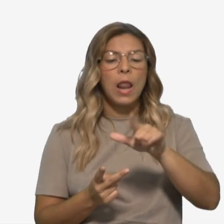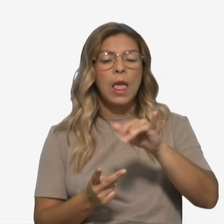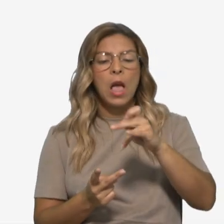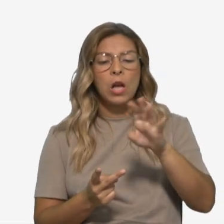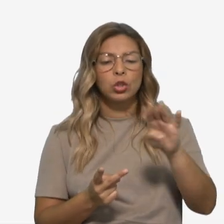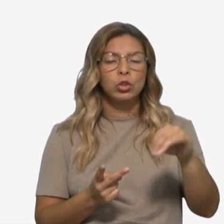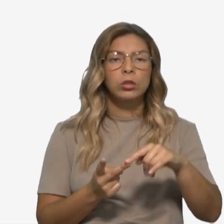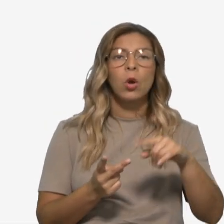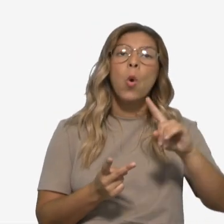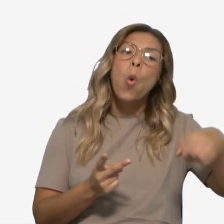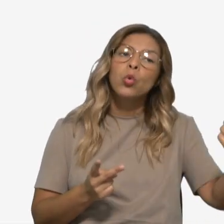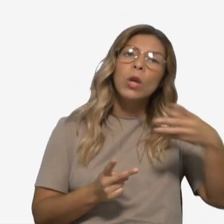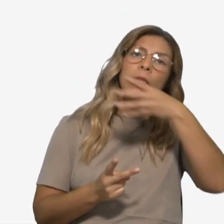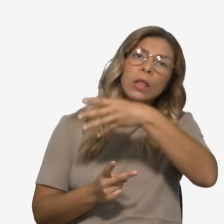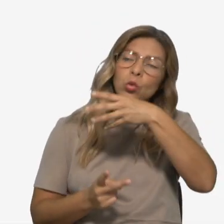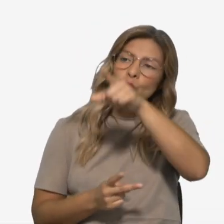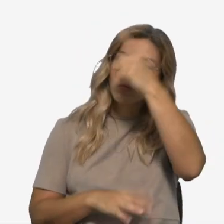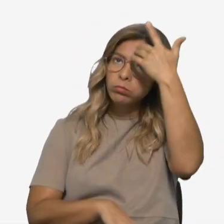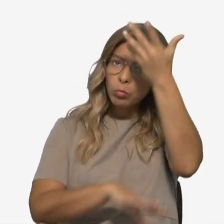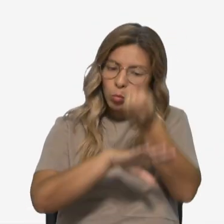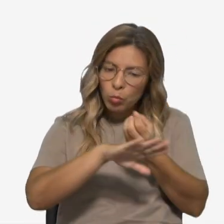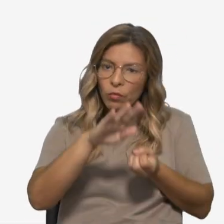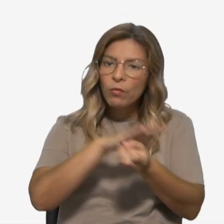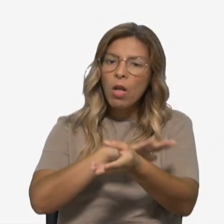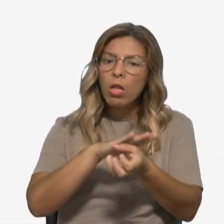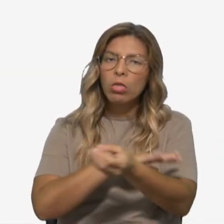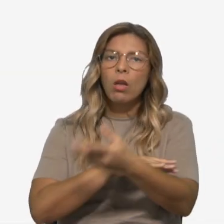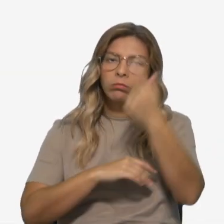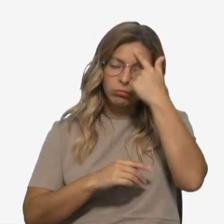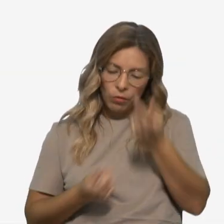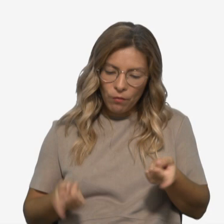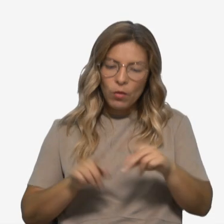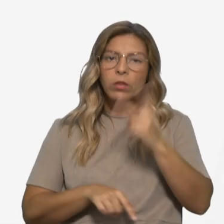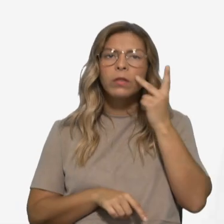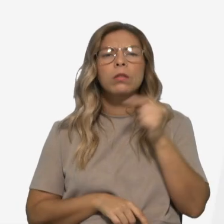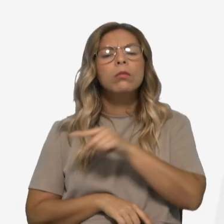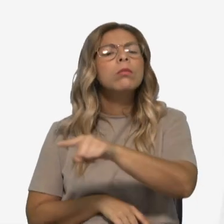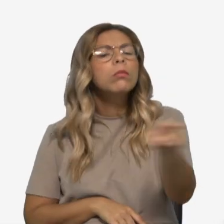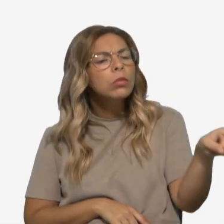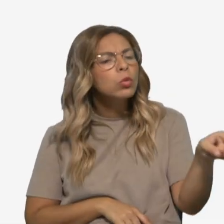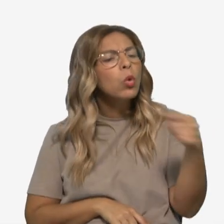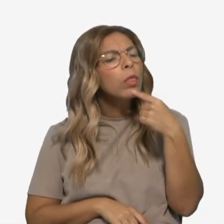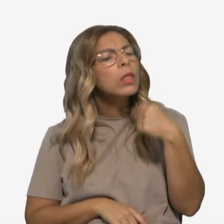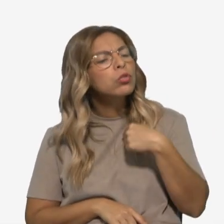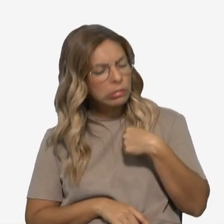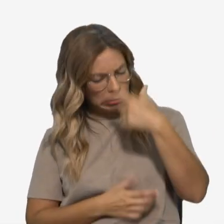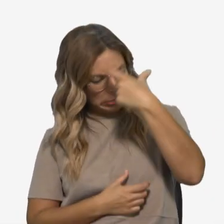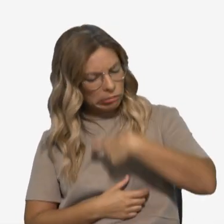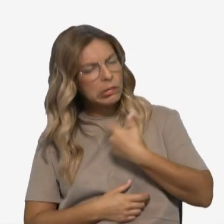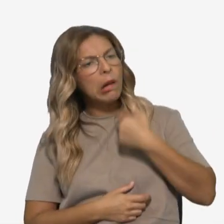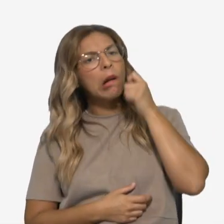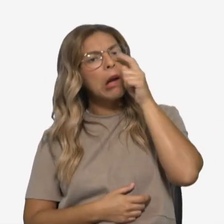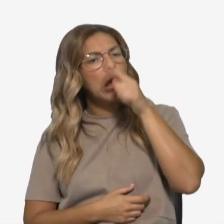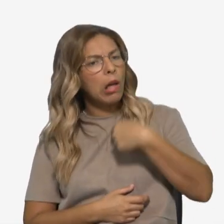antigos profetas que ressuscitou. Disse-lhe Jesus: E vós, quem dizeis que eu sou?